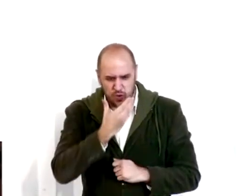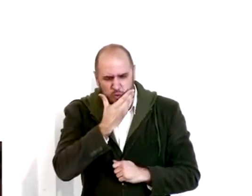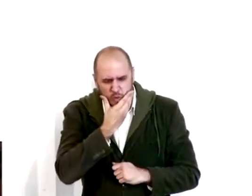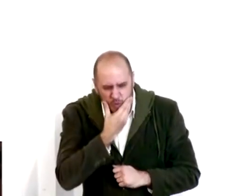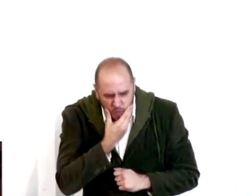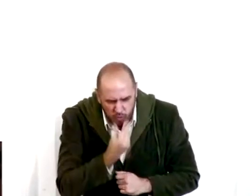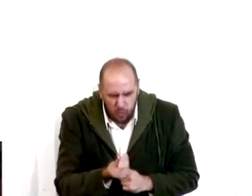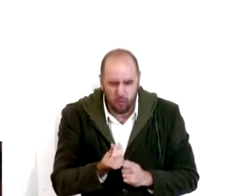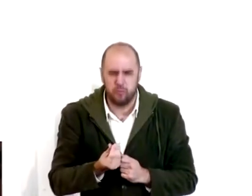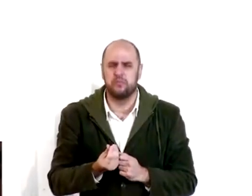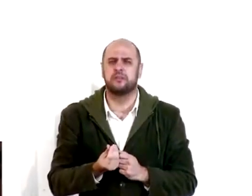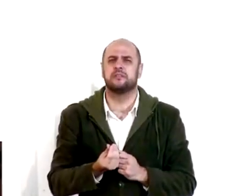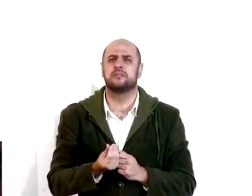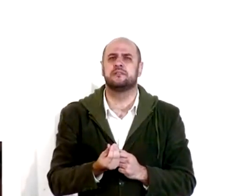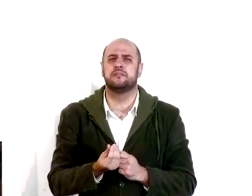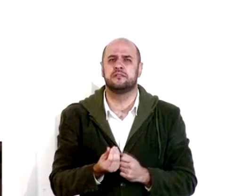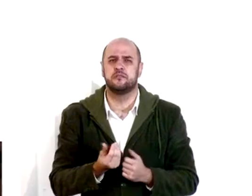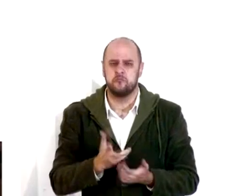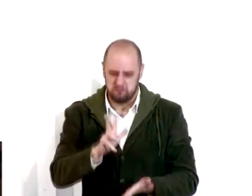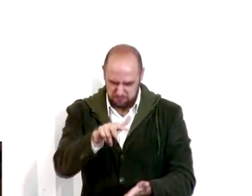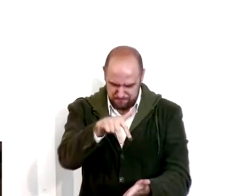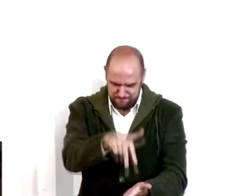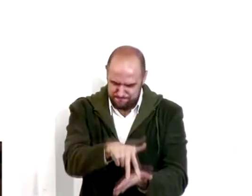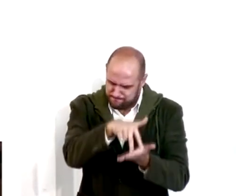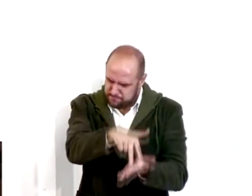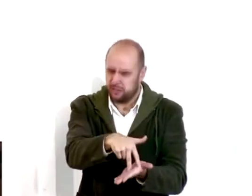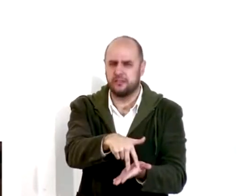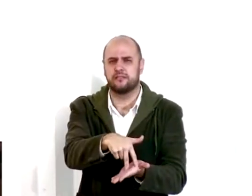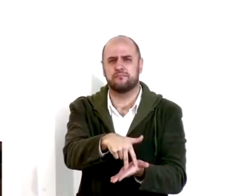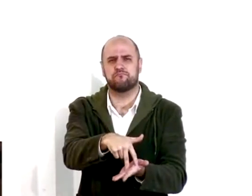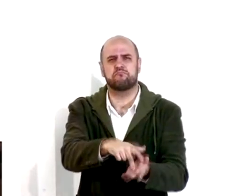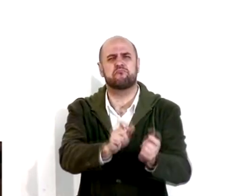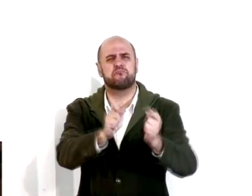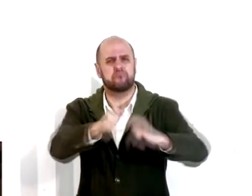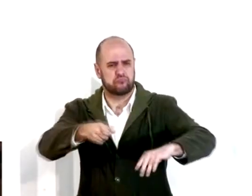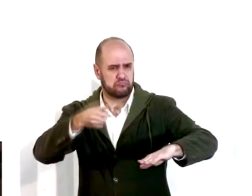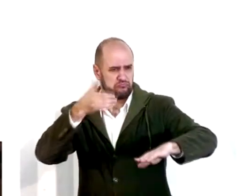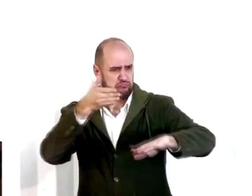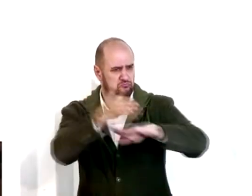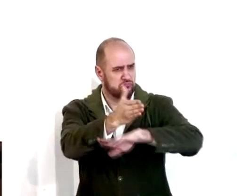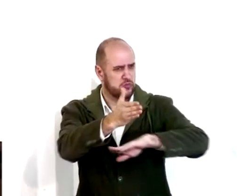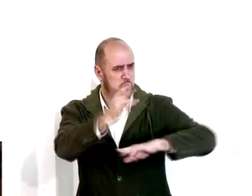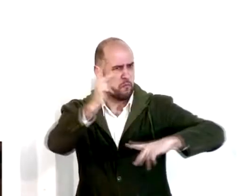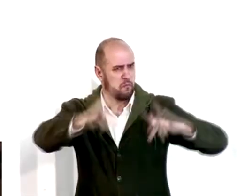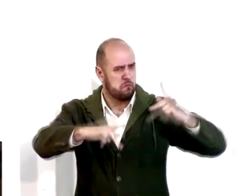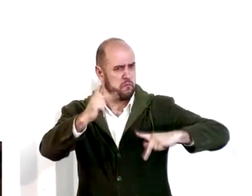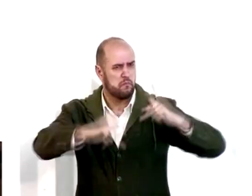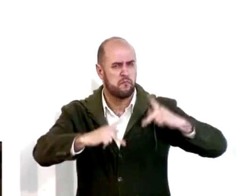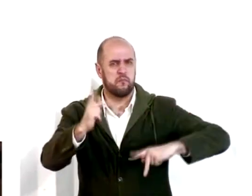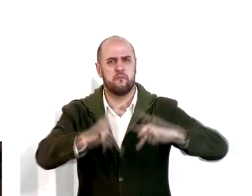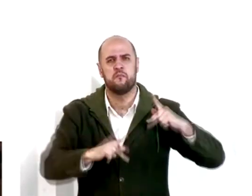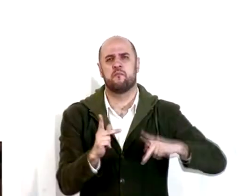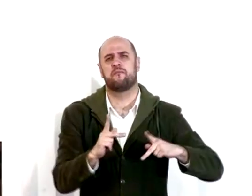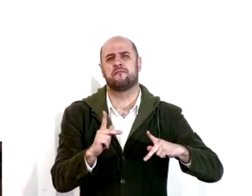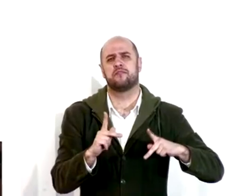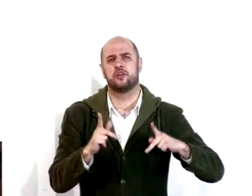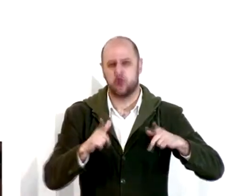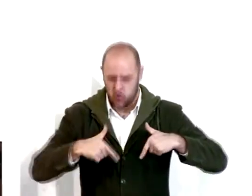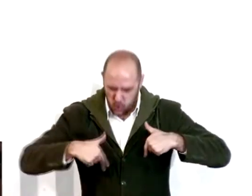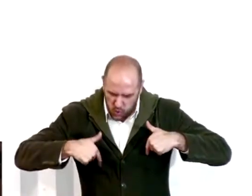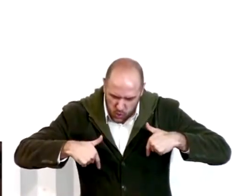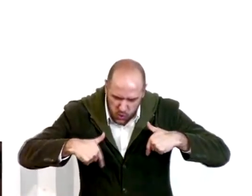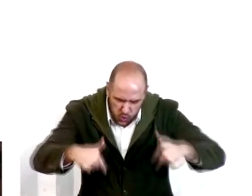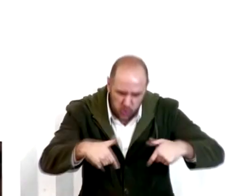homens e que possam adentrar na política e lutem por aquilo